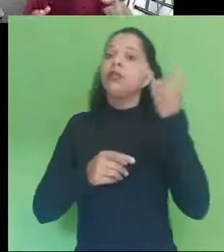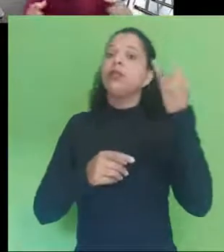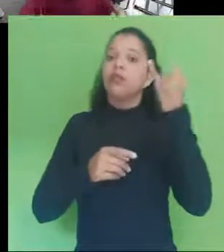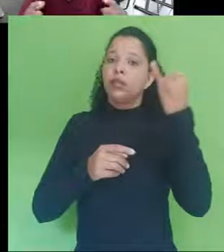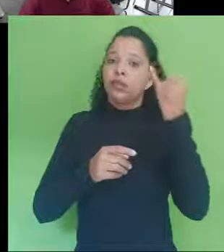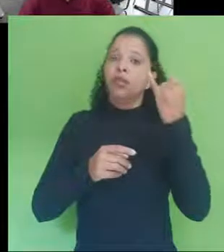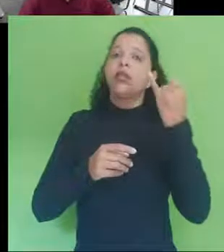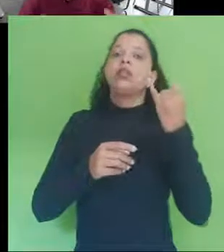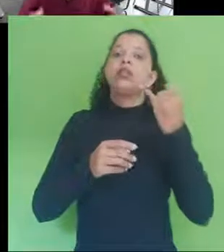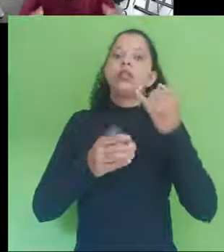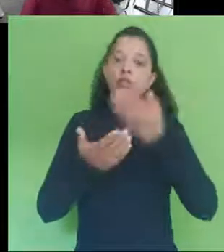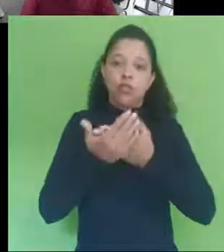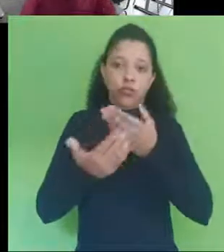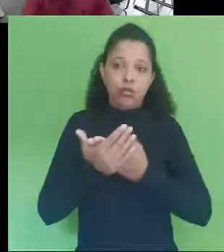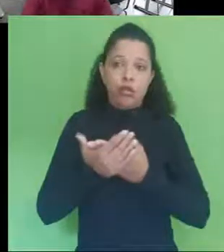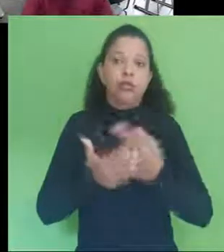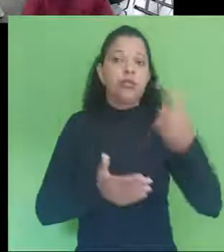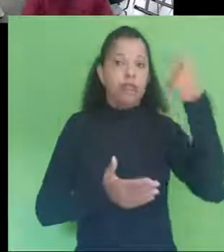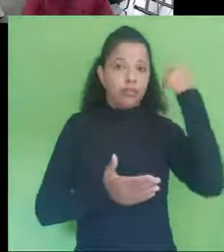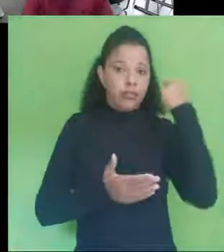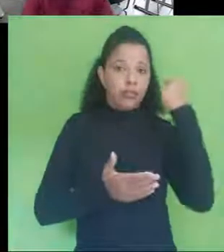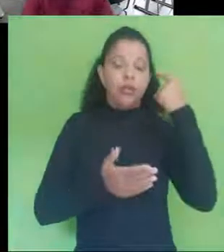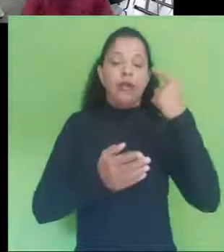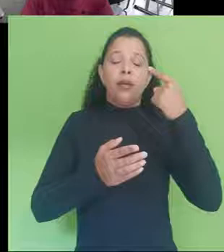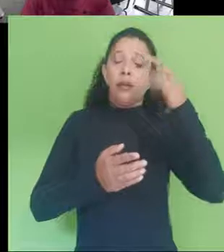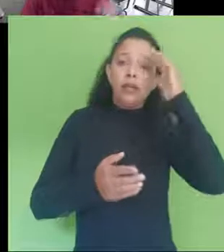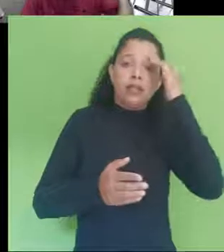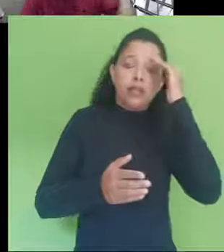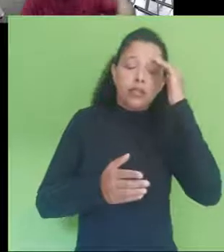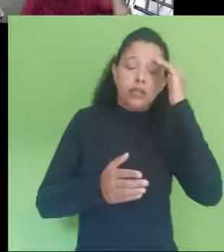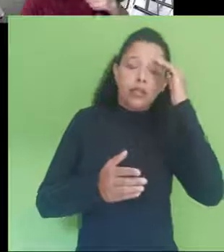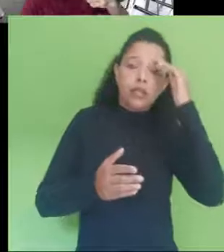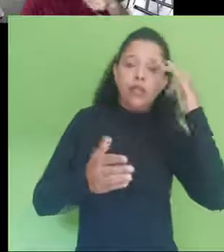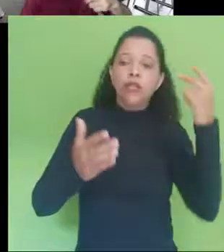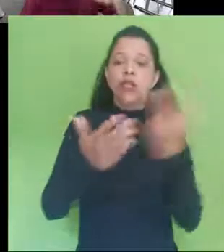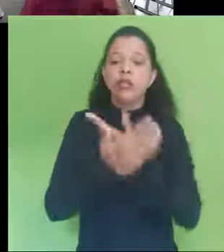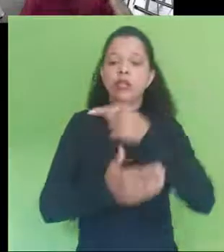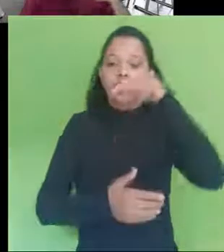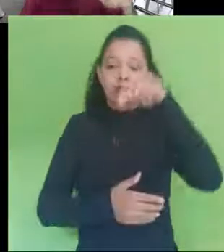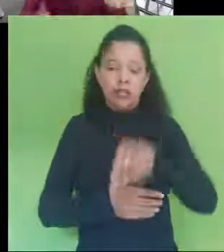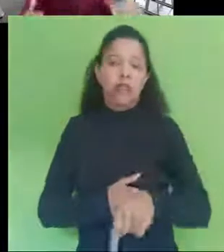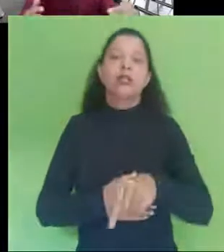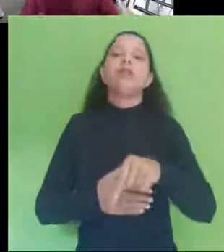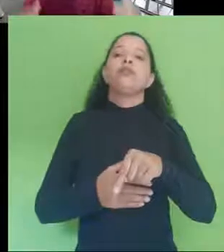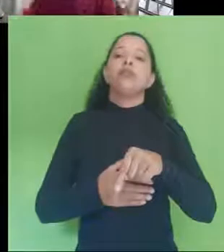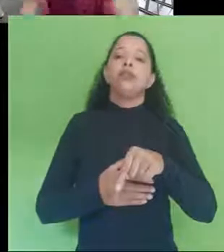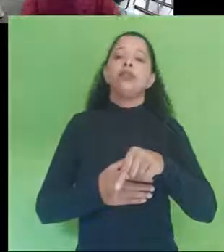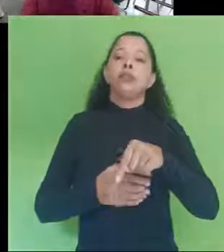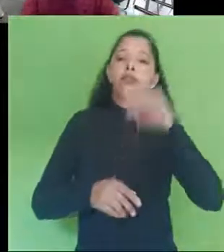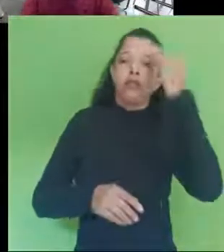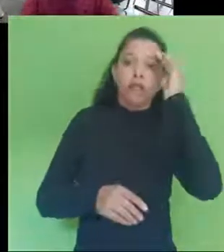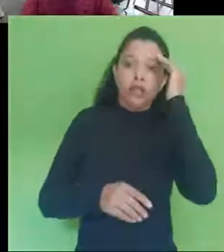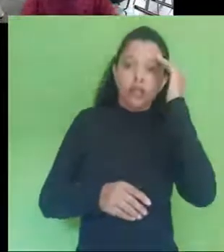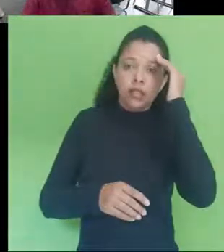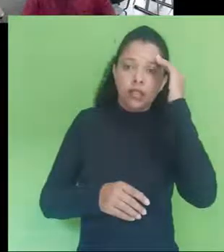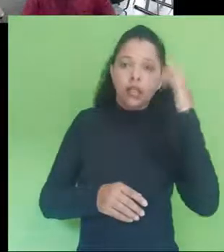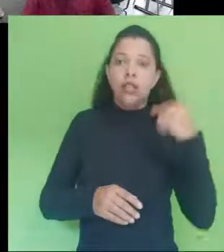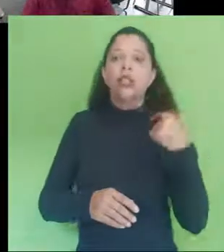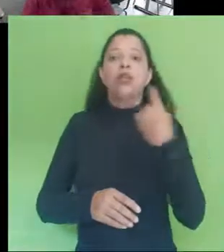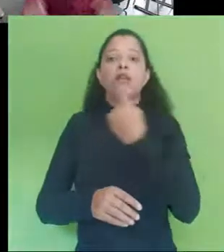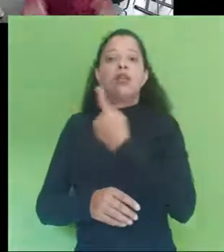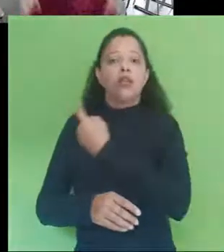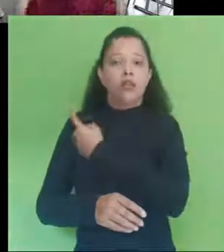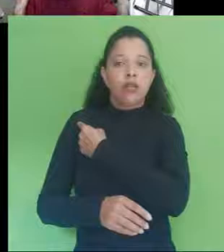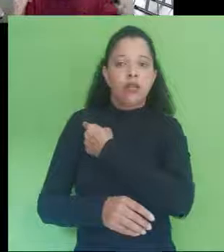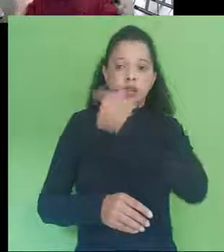passado para compreender as coisas do presente, para aprender quem você é, quem sou eu, quem somos nós hoje, a